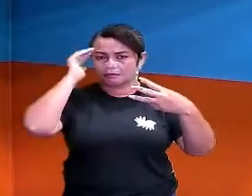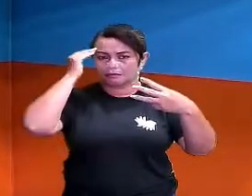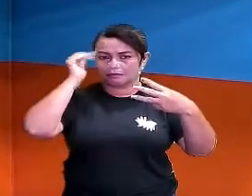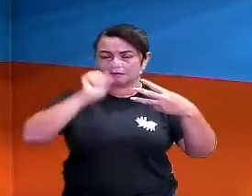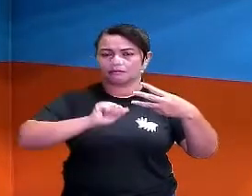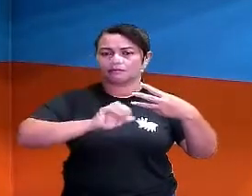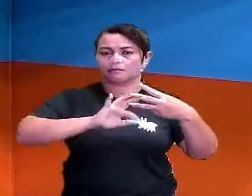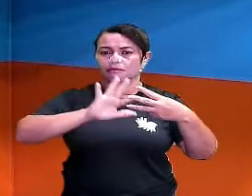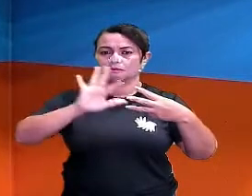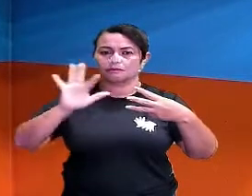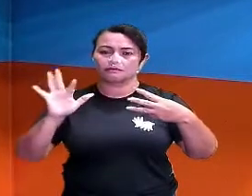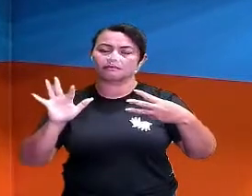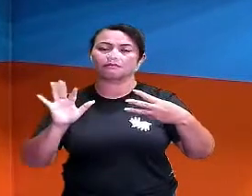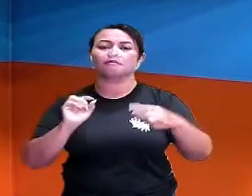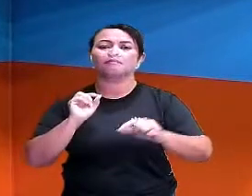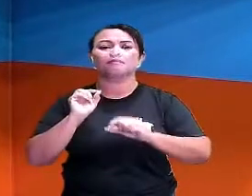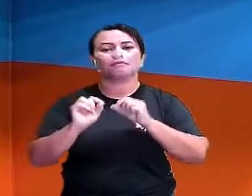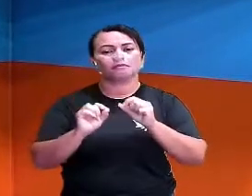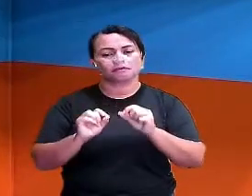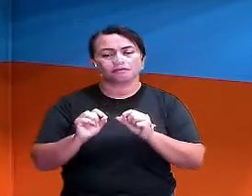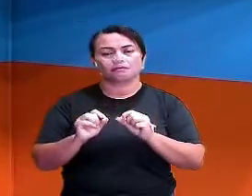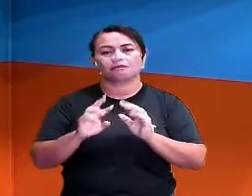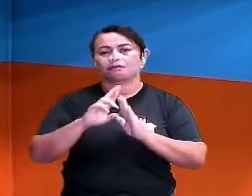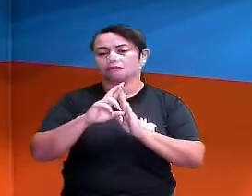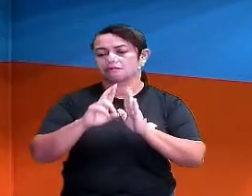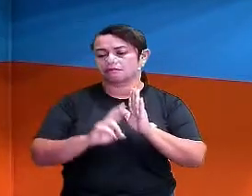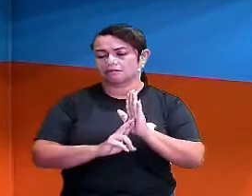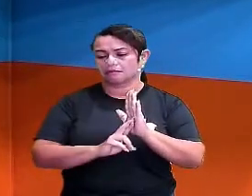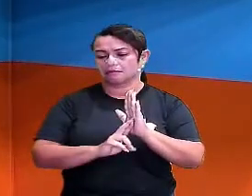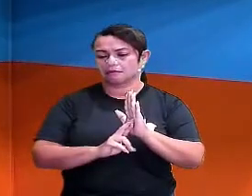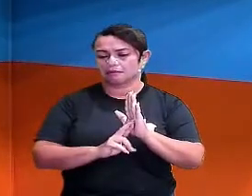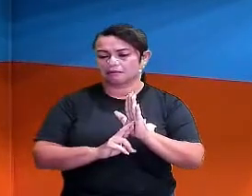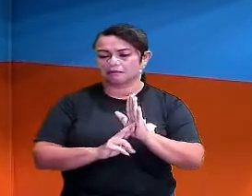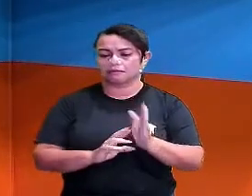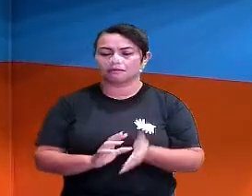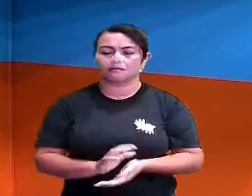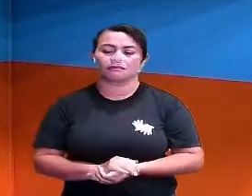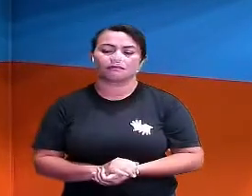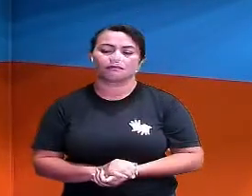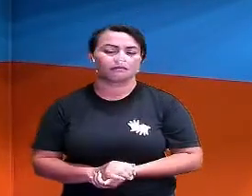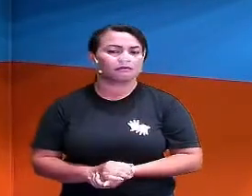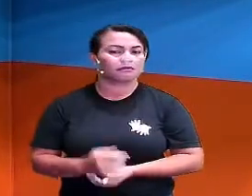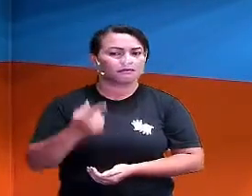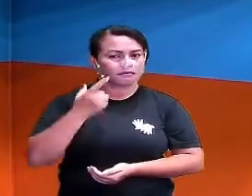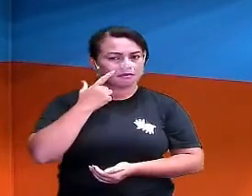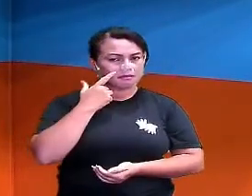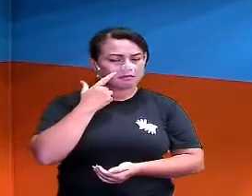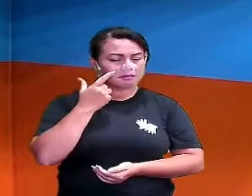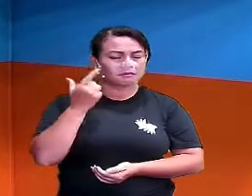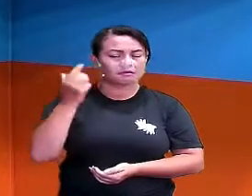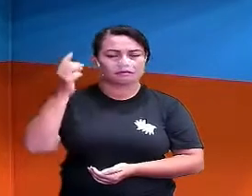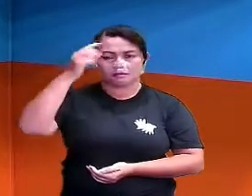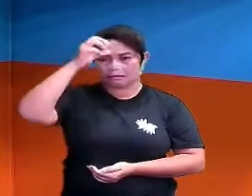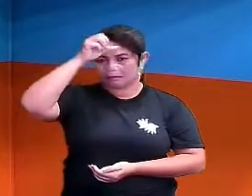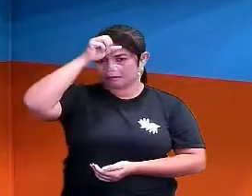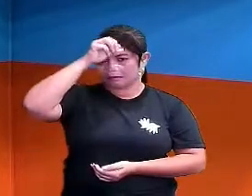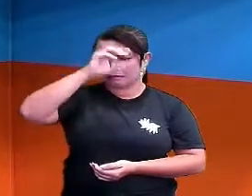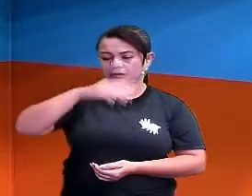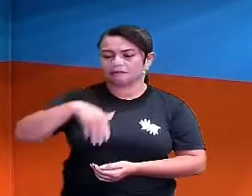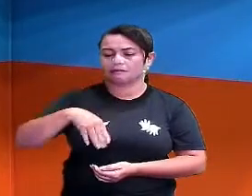3 requisitos para que ele seja regular. Então, vamos seguir para que a gente possa compreender um pouco